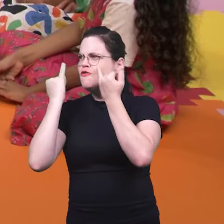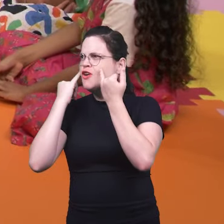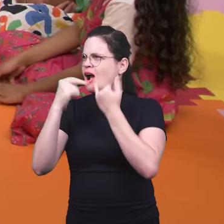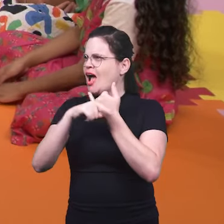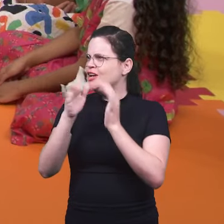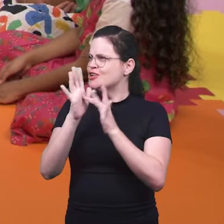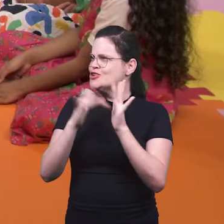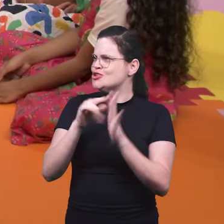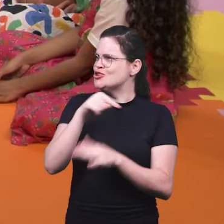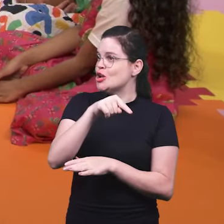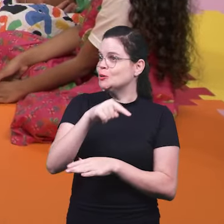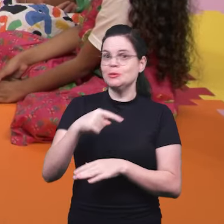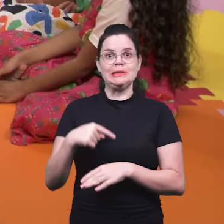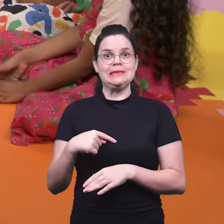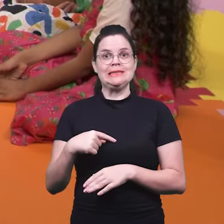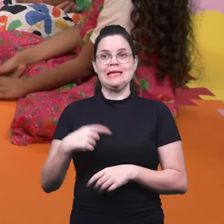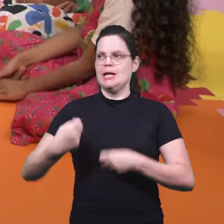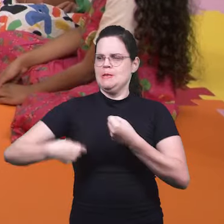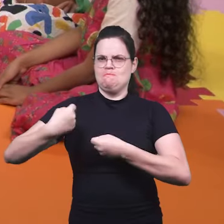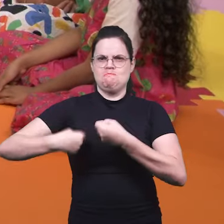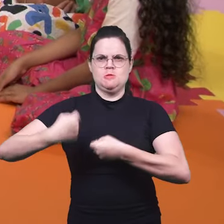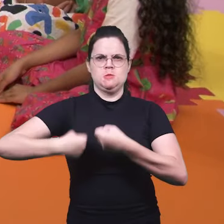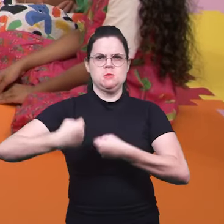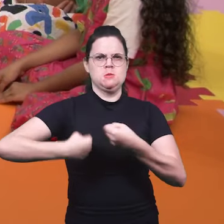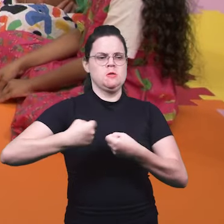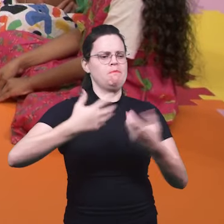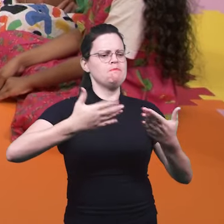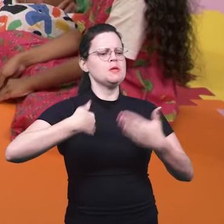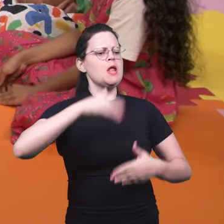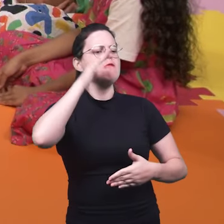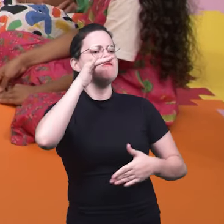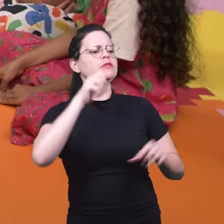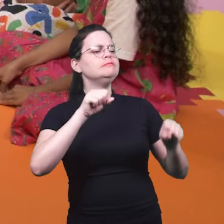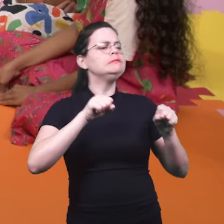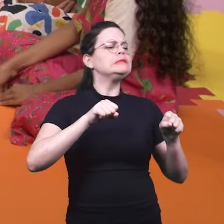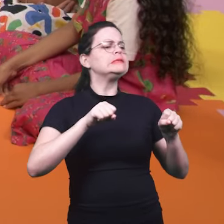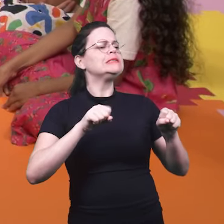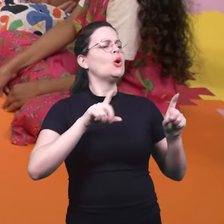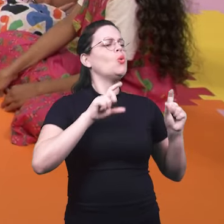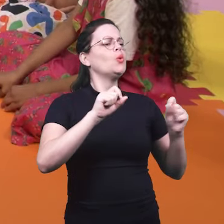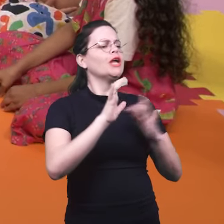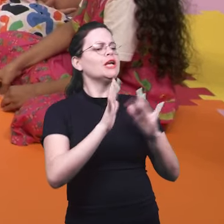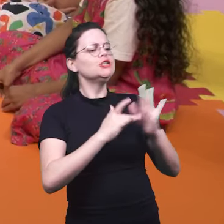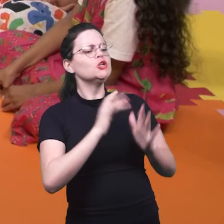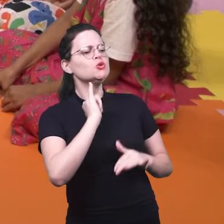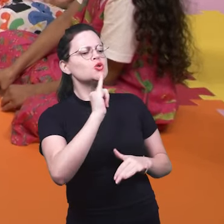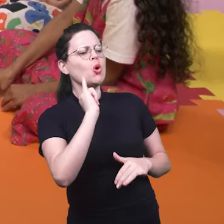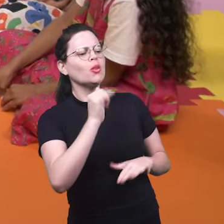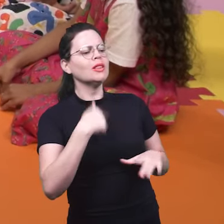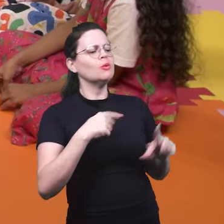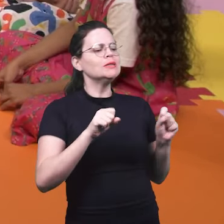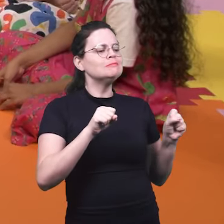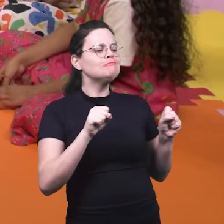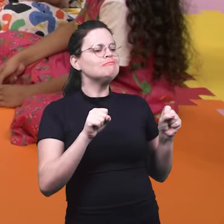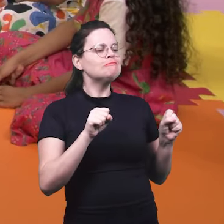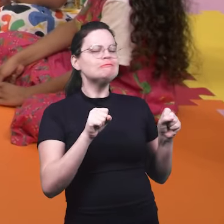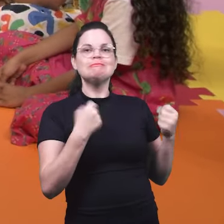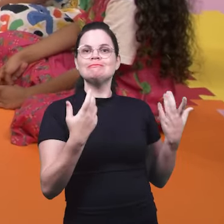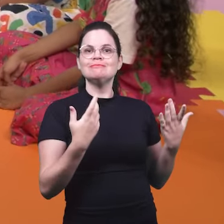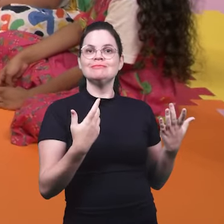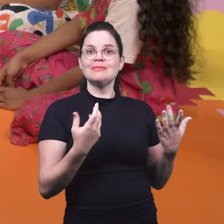passar Zaqueu depressa foi atrás porque que ezaquiel queria ver o que que Jesus ia falar o que que ele ia